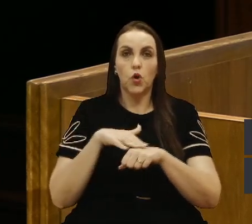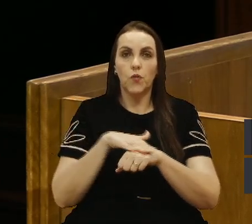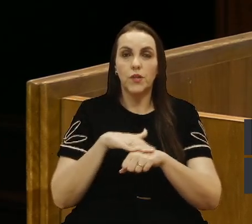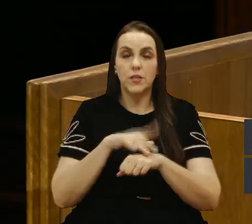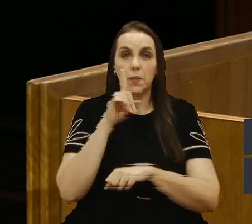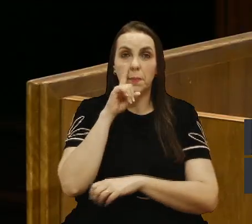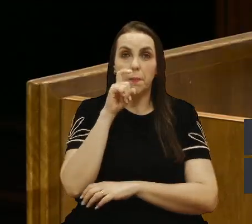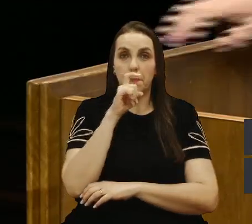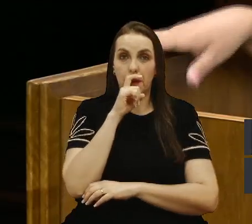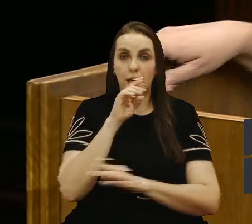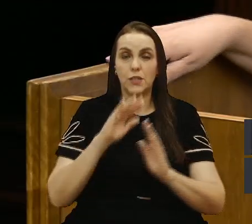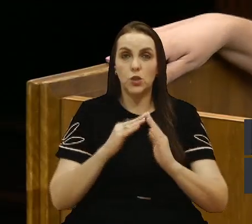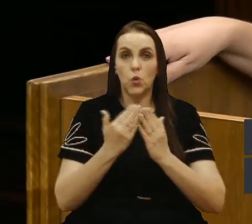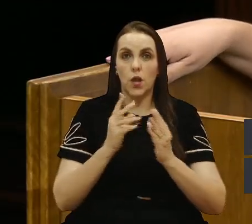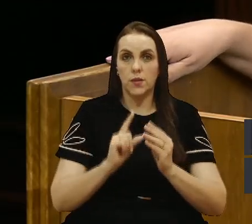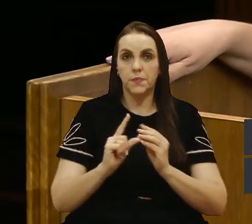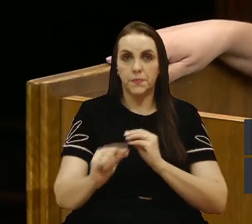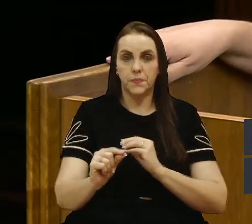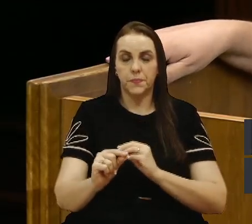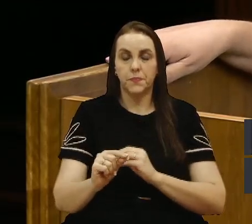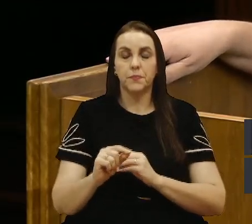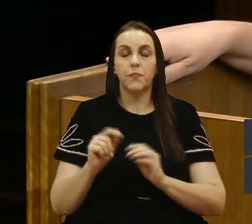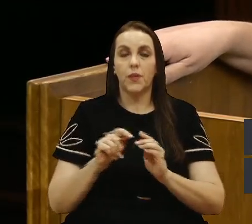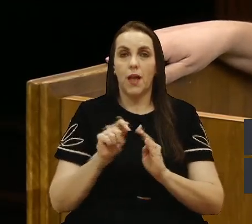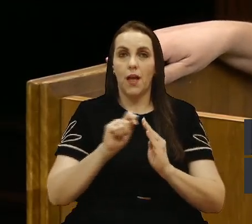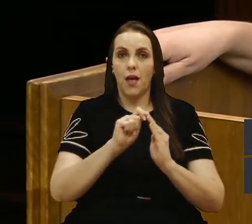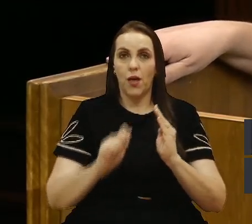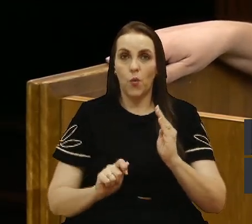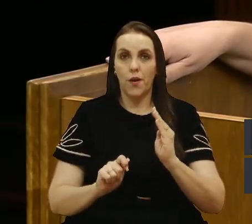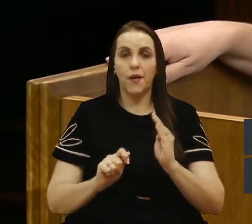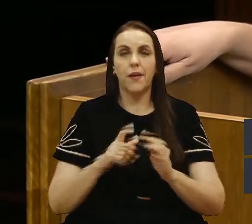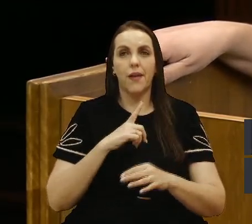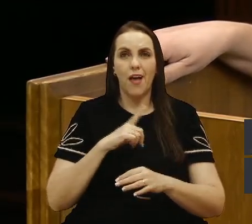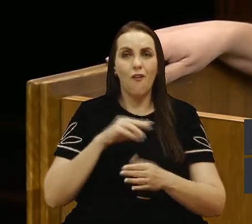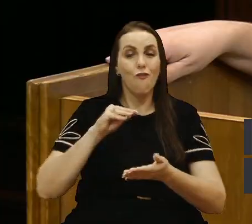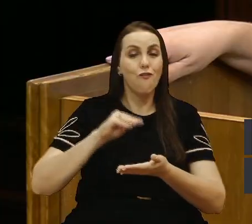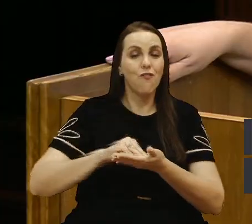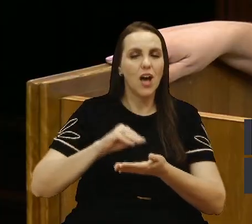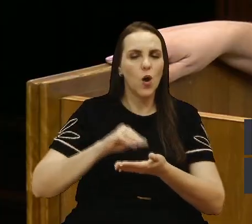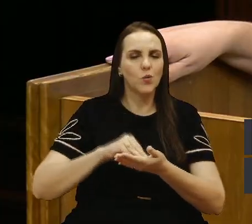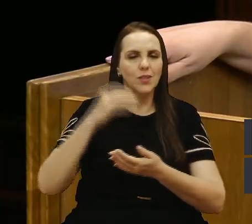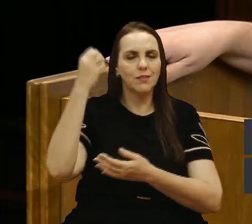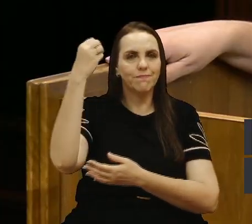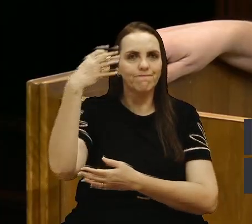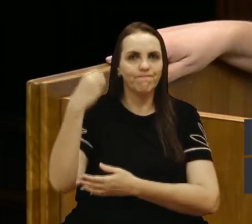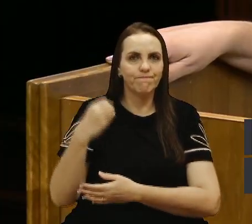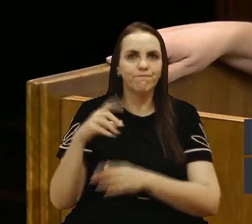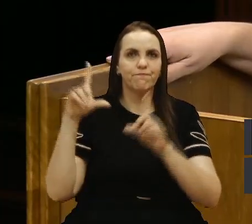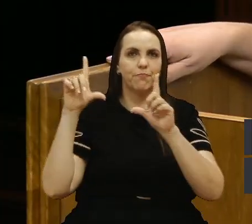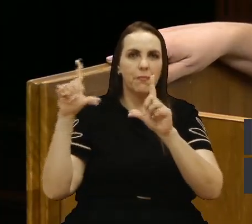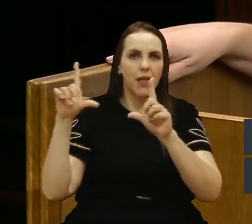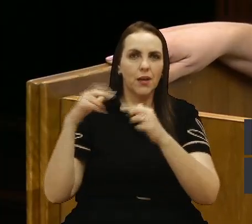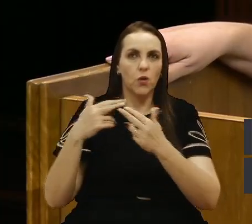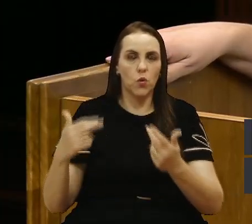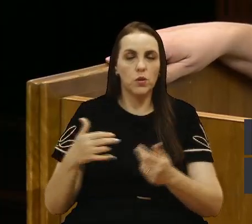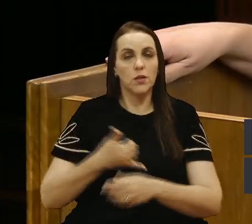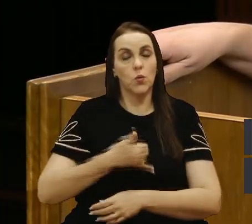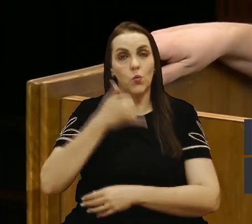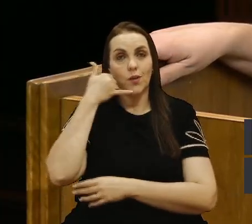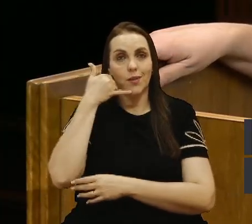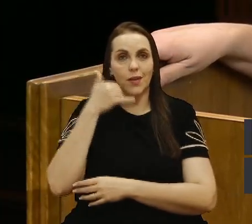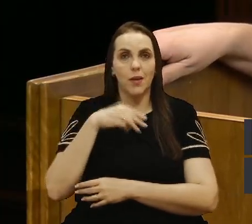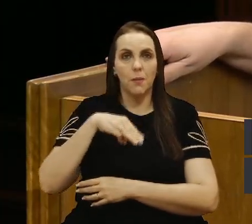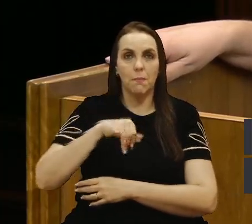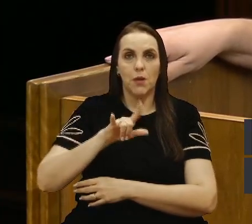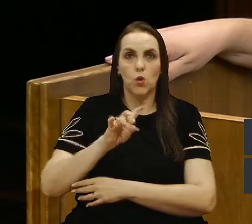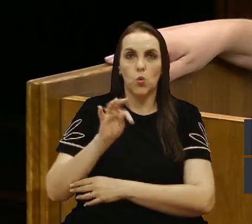Desvio Risso, ali que fica ali junto ao Anhanguera, e falta muita sinalização ali. Cheguei a ligar para o Milton Balbinotti, que